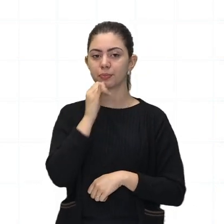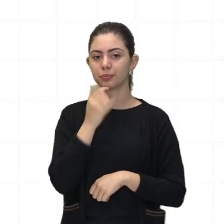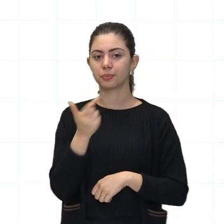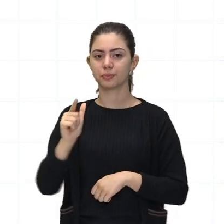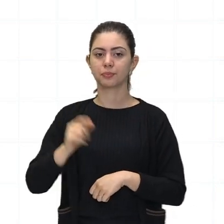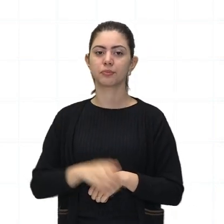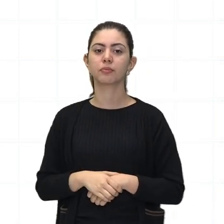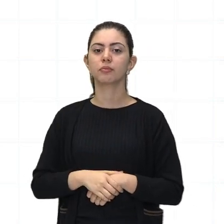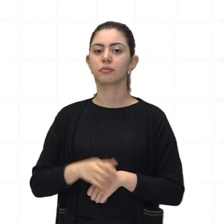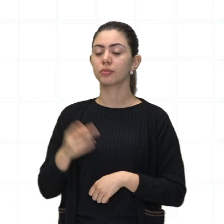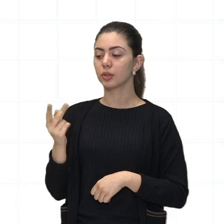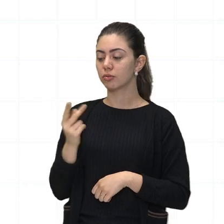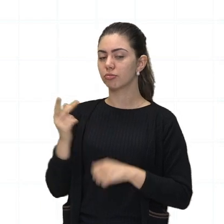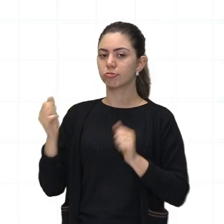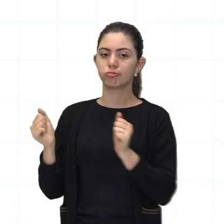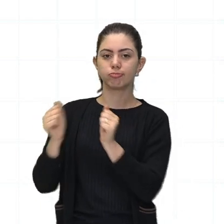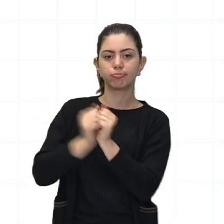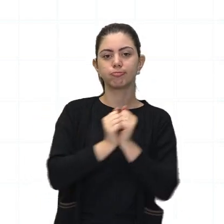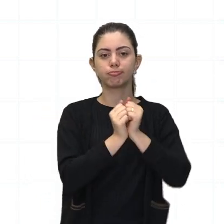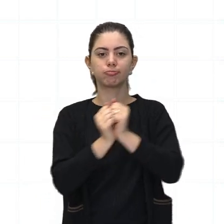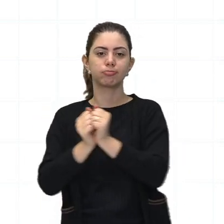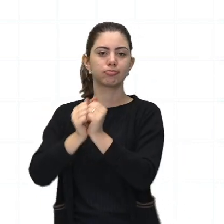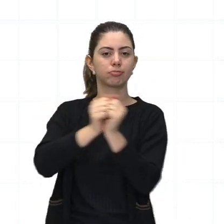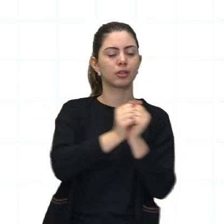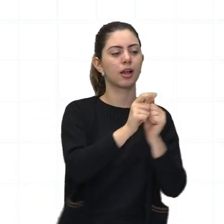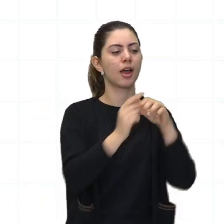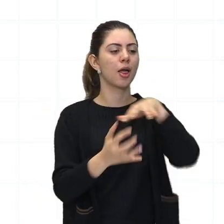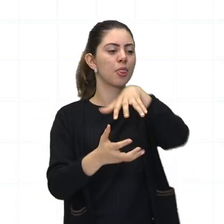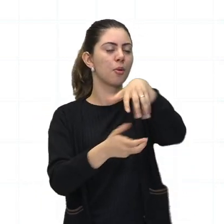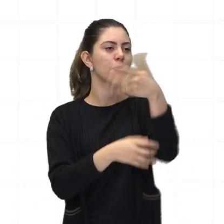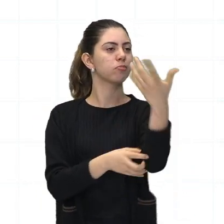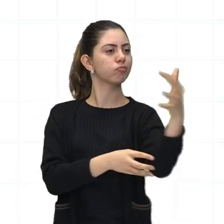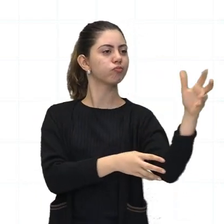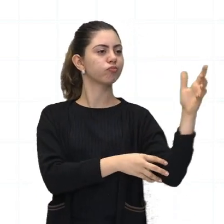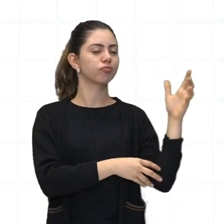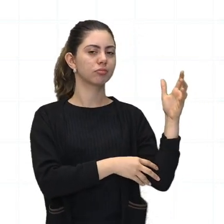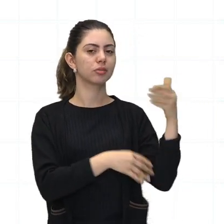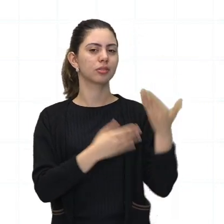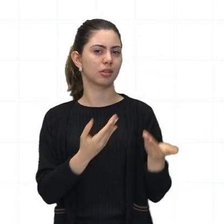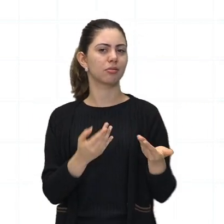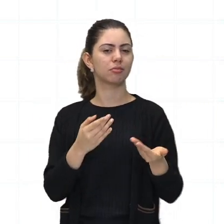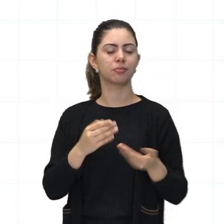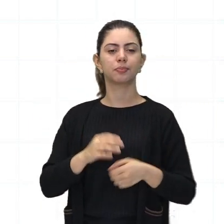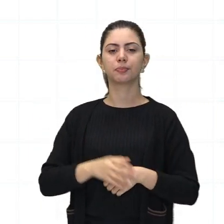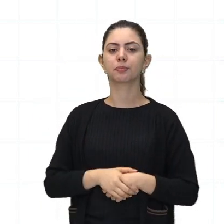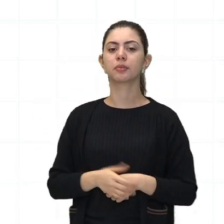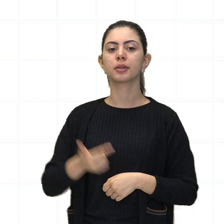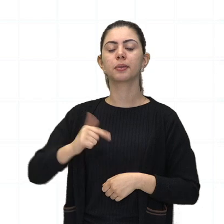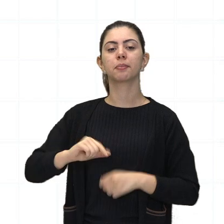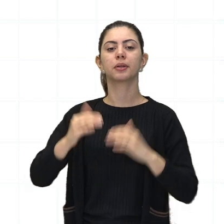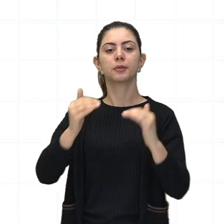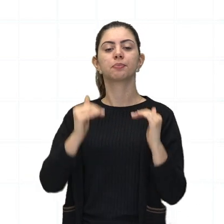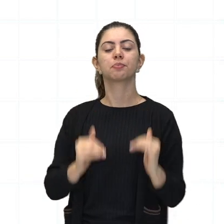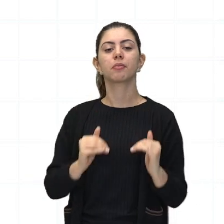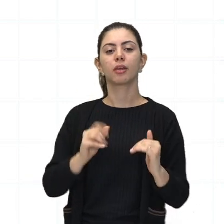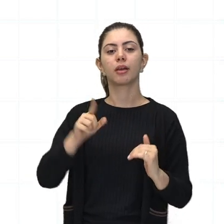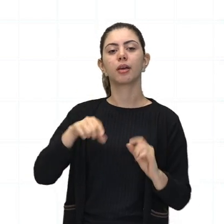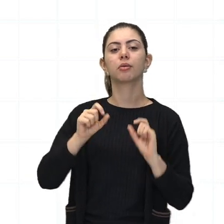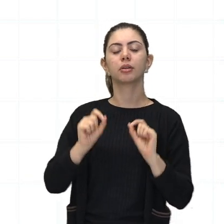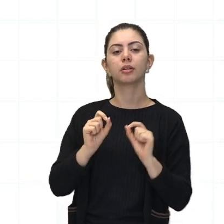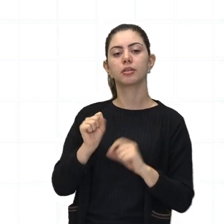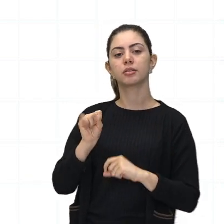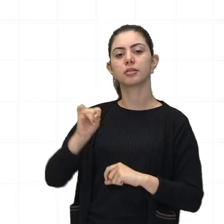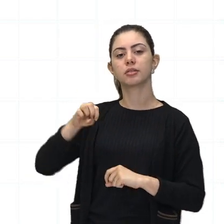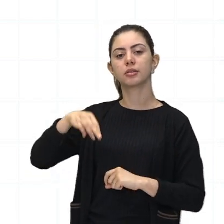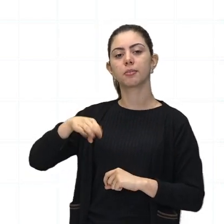jardim, uma comparação que se usa aí para fazer essa referência no poema. E o simbolismo também é muito importante, que é a utilização de